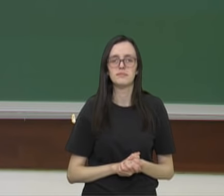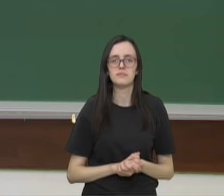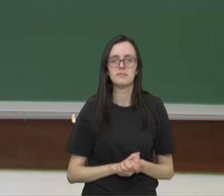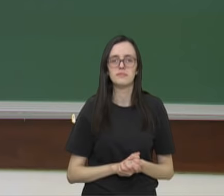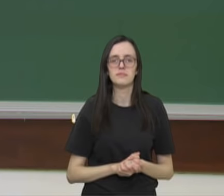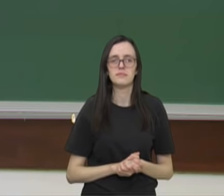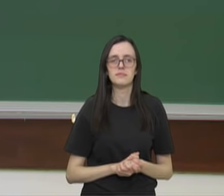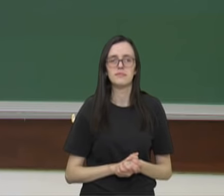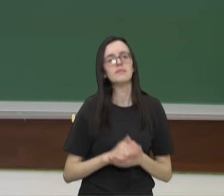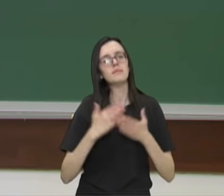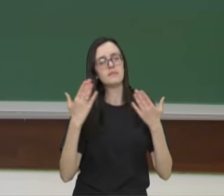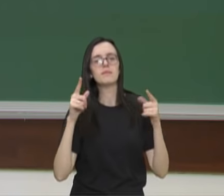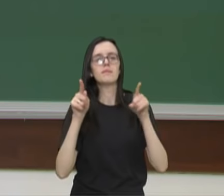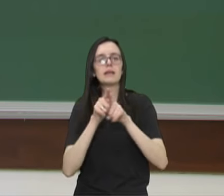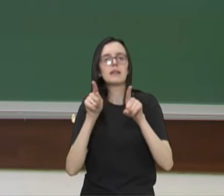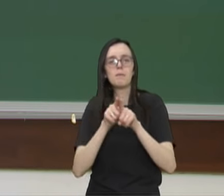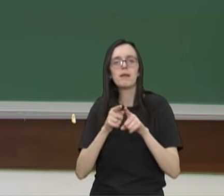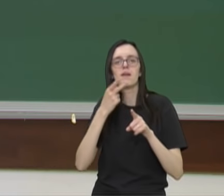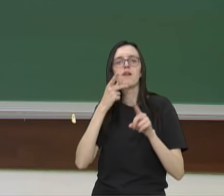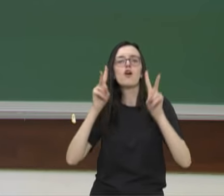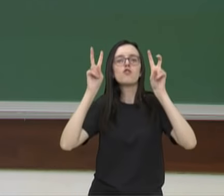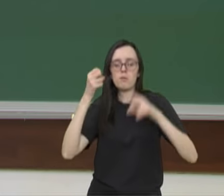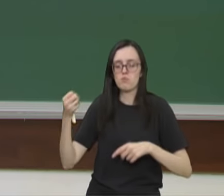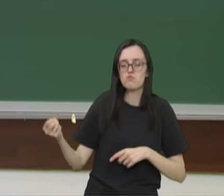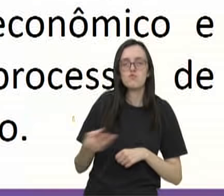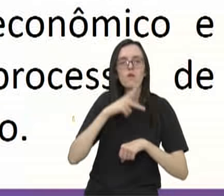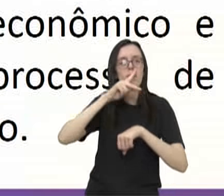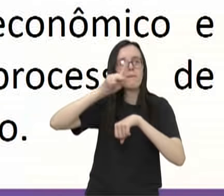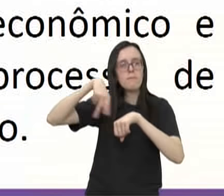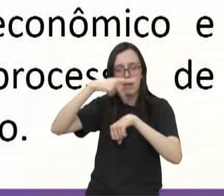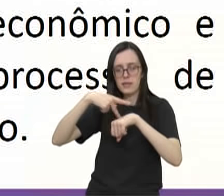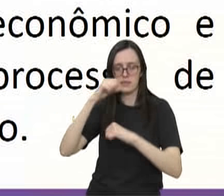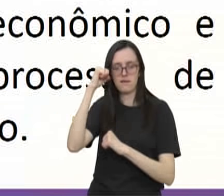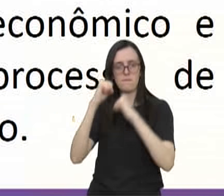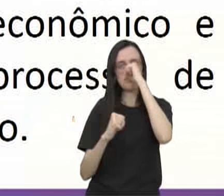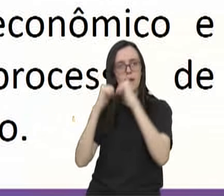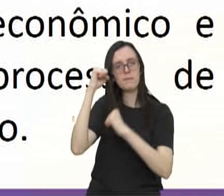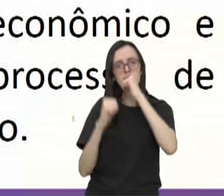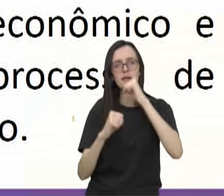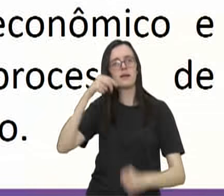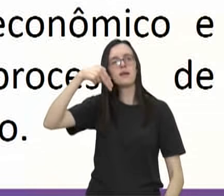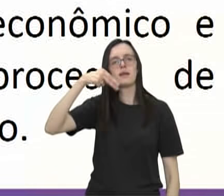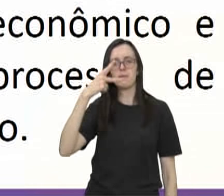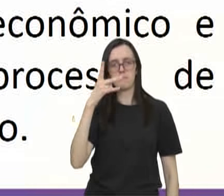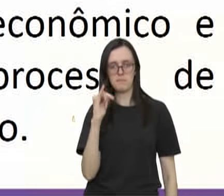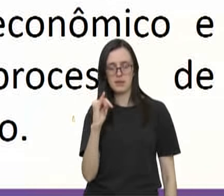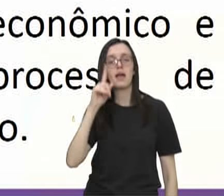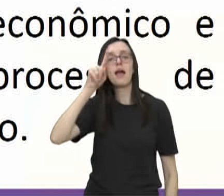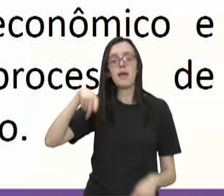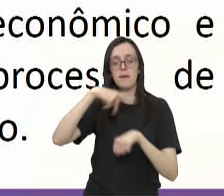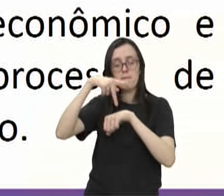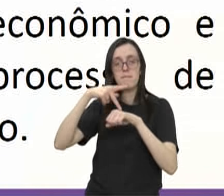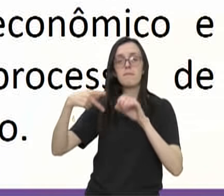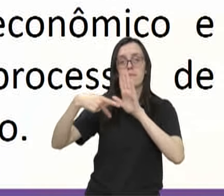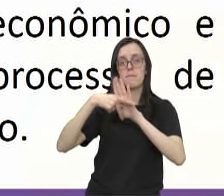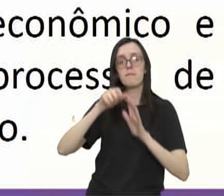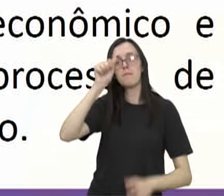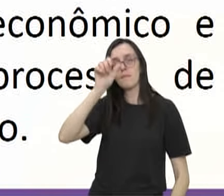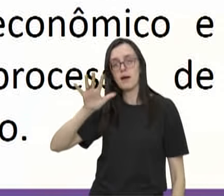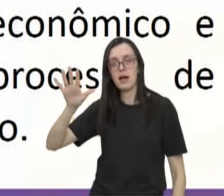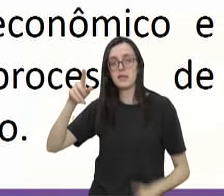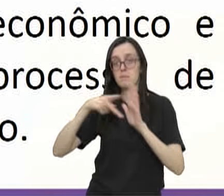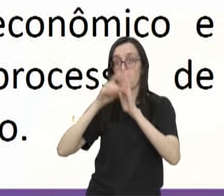e aí na com relação a esses novos países industrializados nós podemos dizer que localizam-se em países tanto da ásia oriental